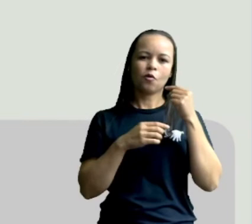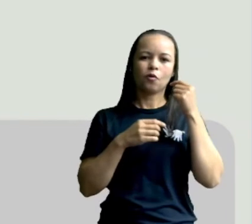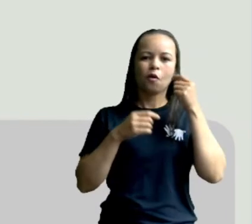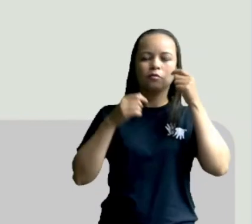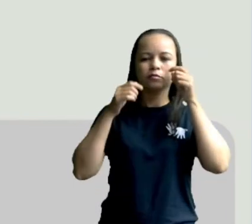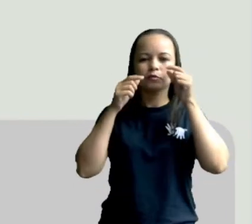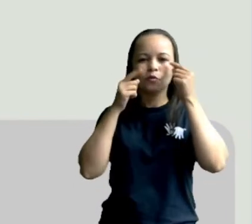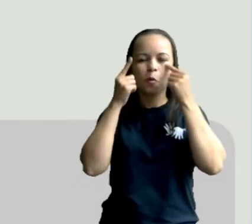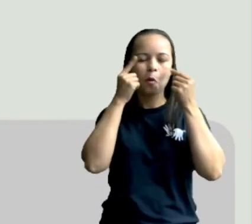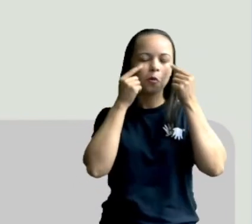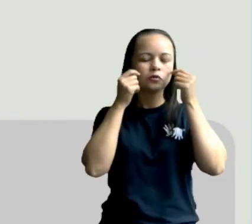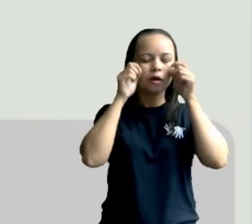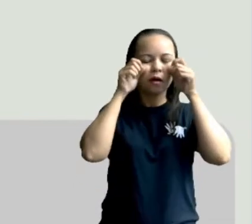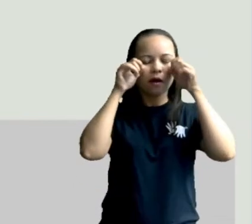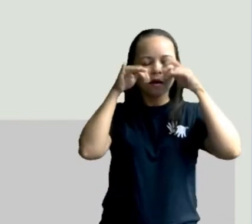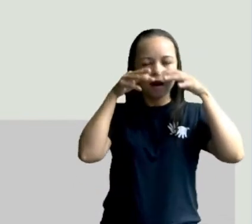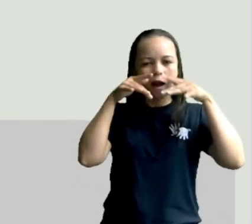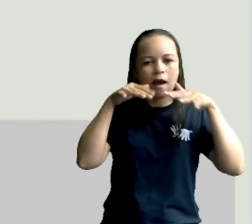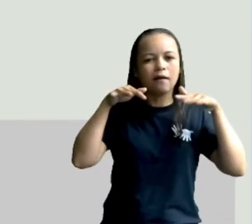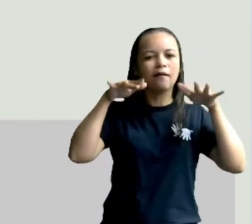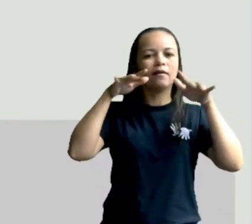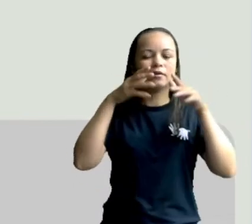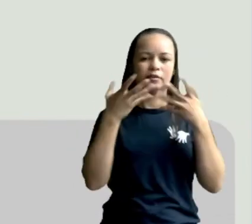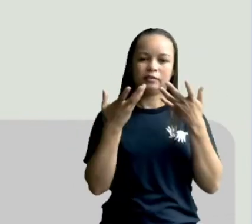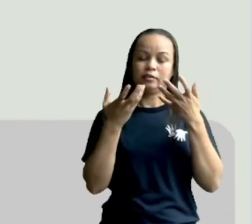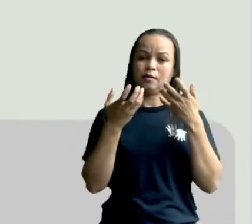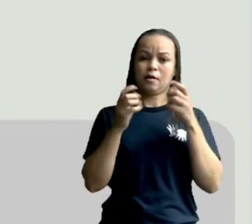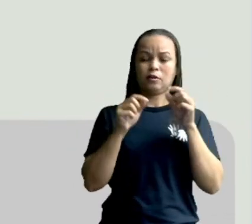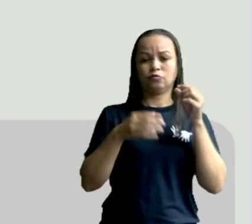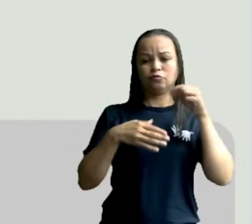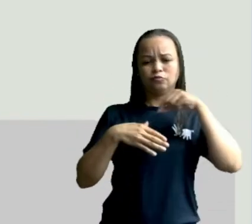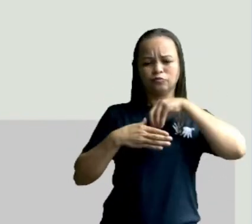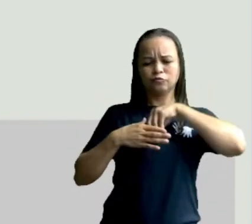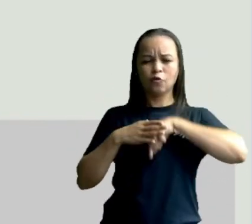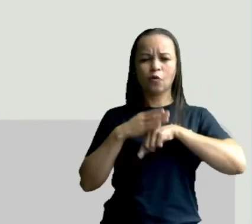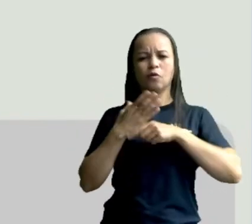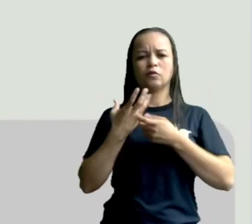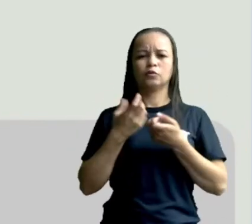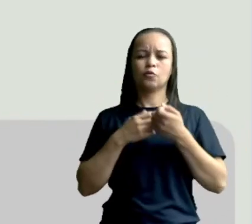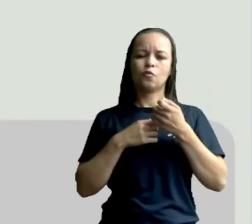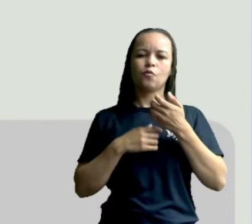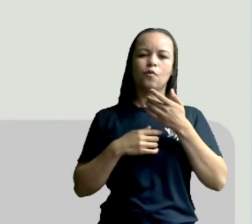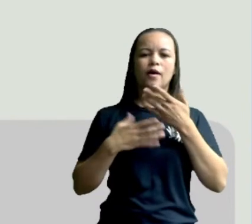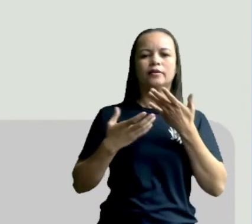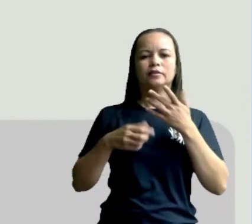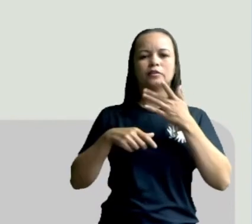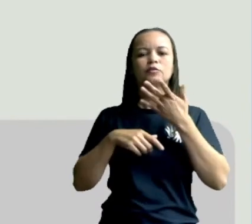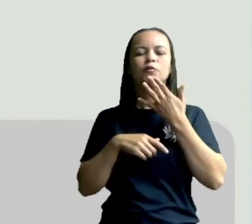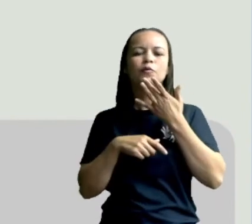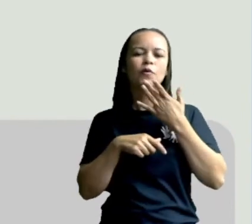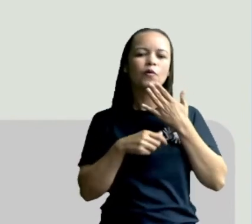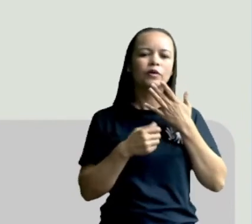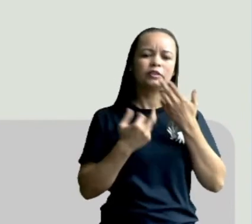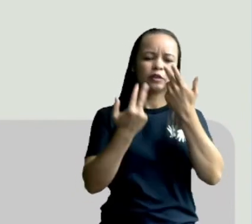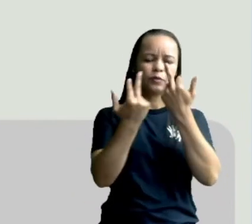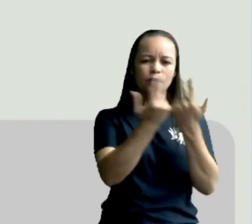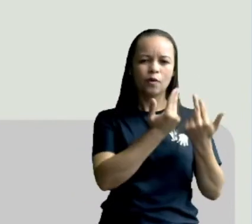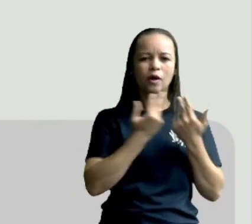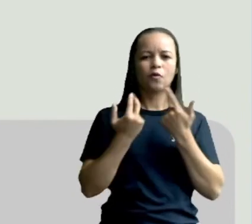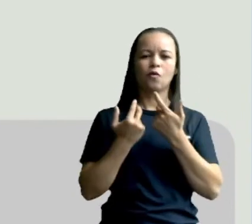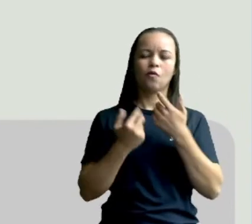lágrimas. Mas, no fundo, as cores são como nós, têm seu lado infantil, gostam de festa